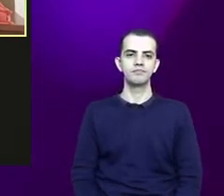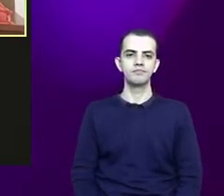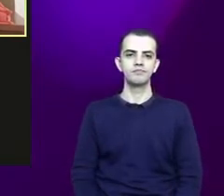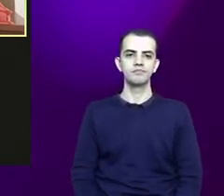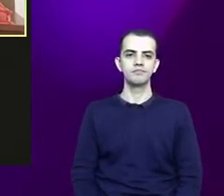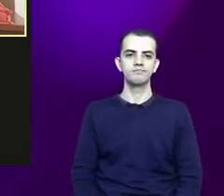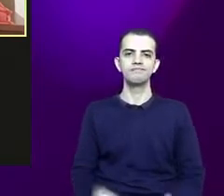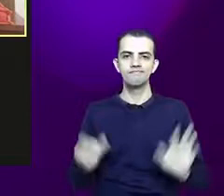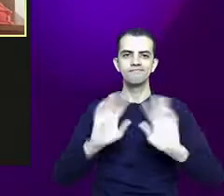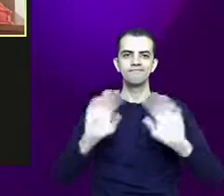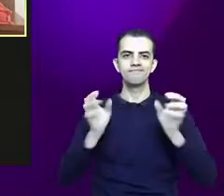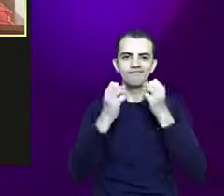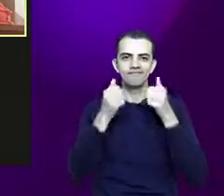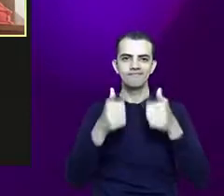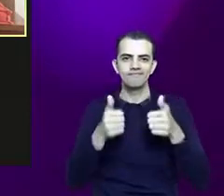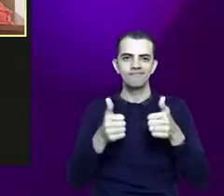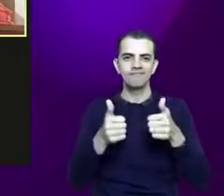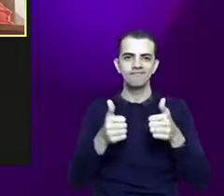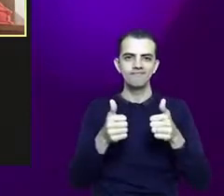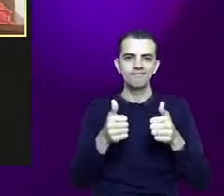Tudo bem aí, Oswaldo? Está me ouvindo?